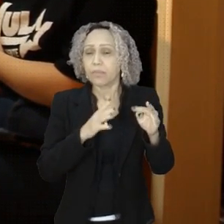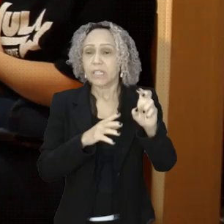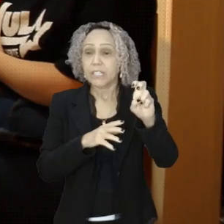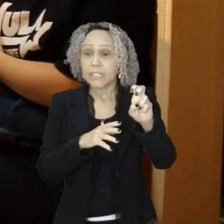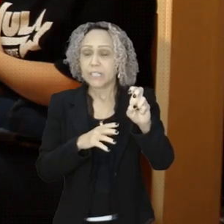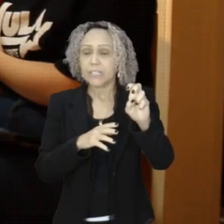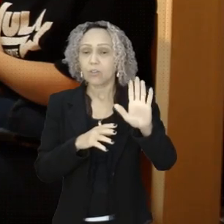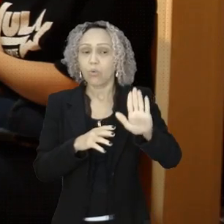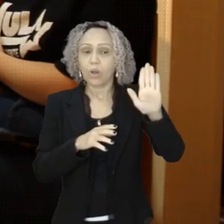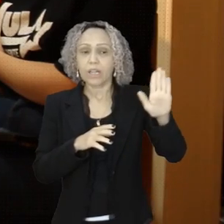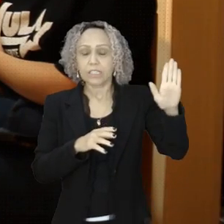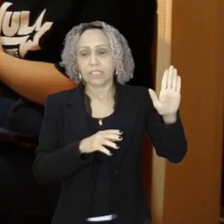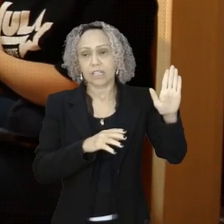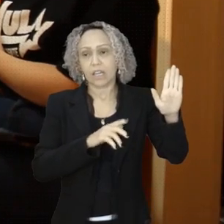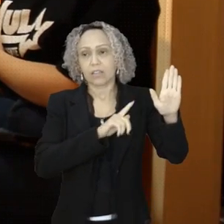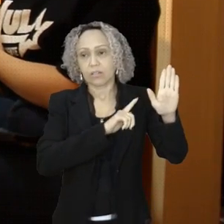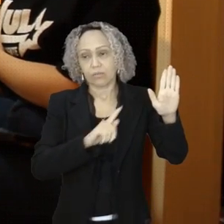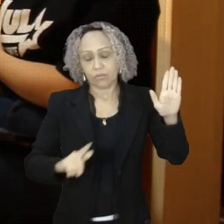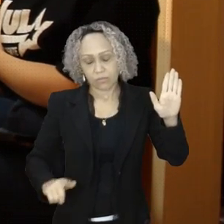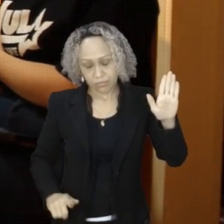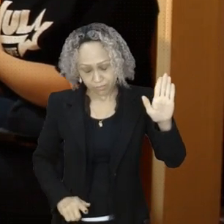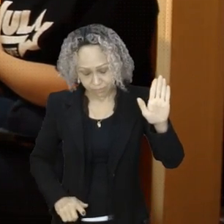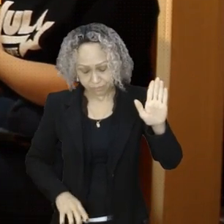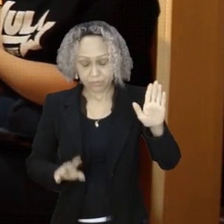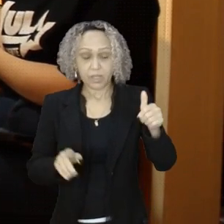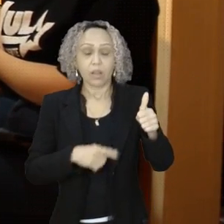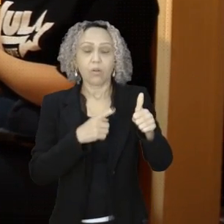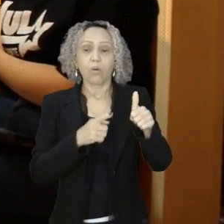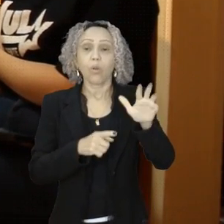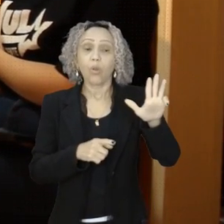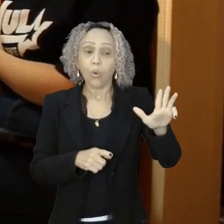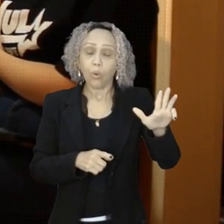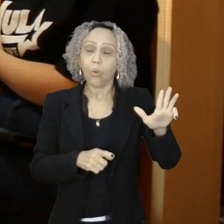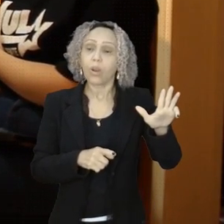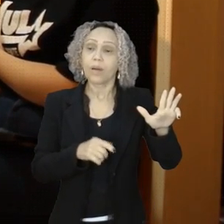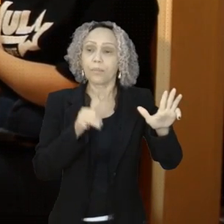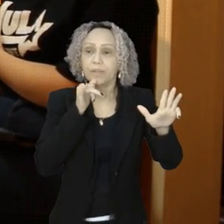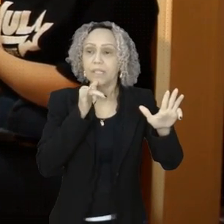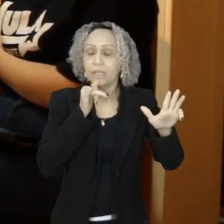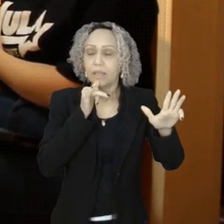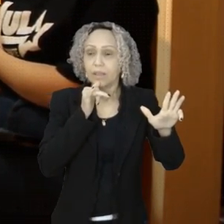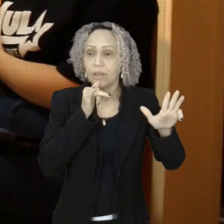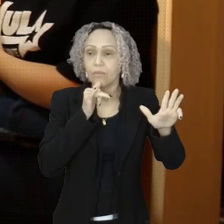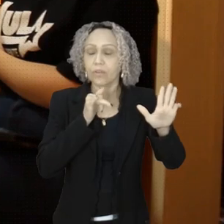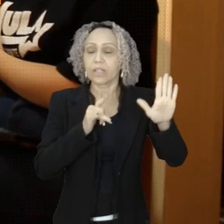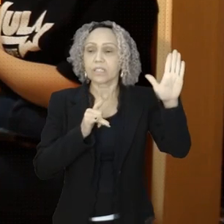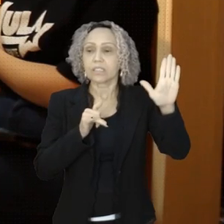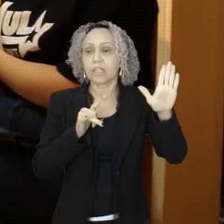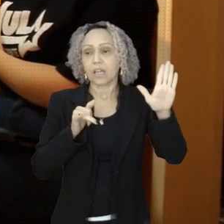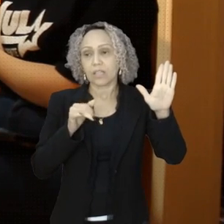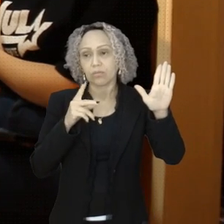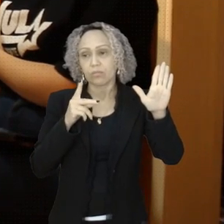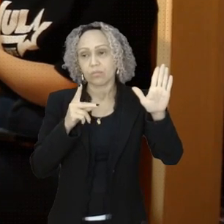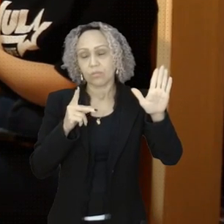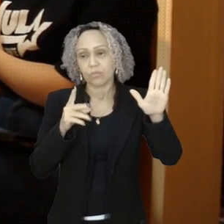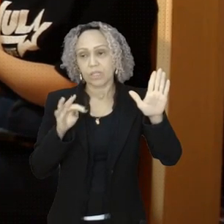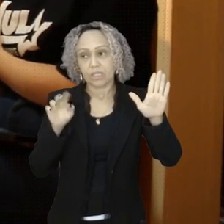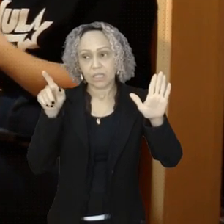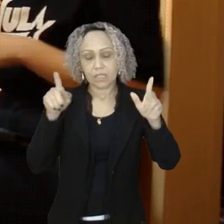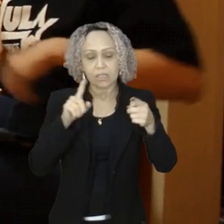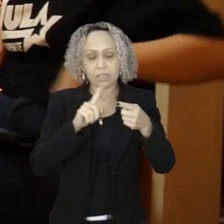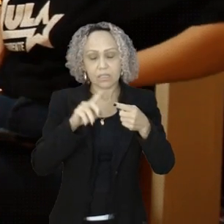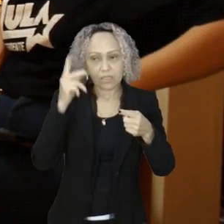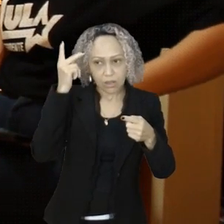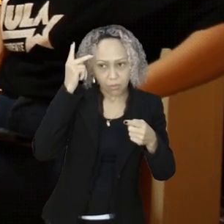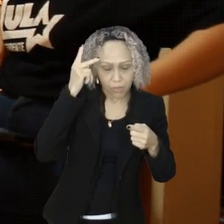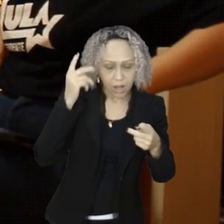estados. Então, o Lula foi candidato ao governo de São Paulo em 82, eu fui candidato aqui, né?